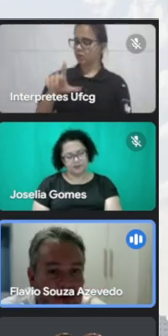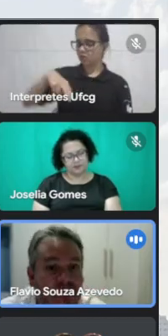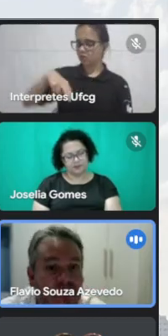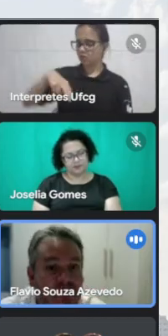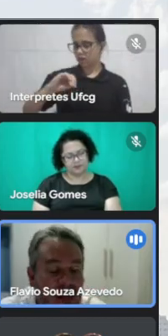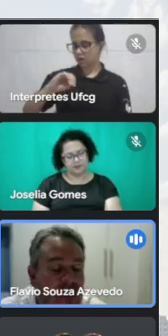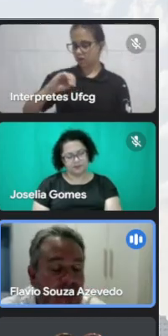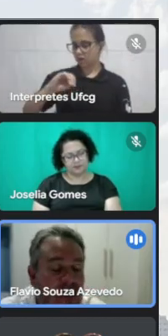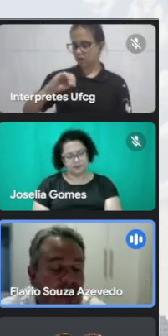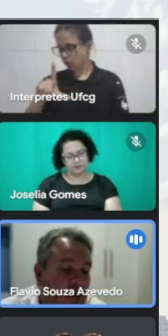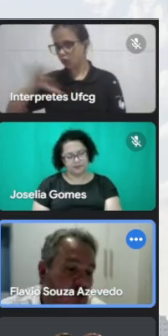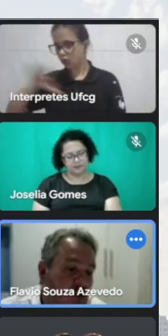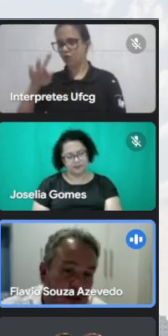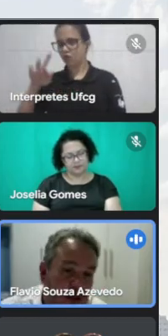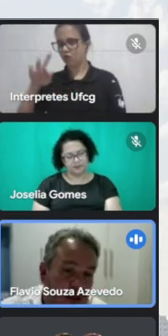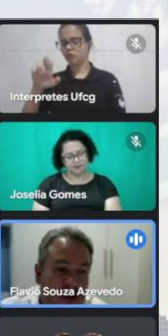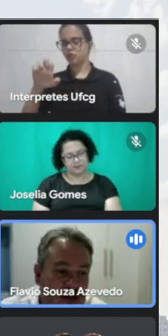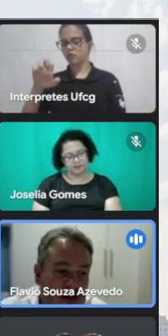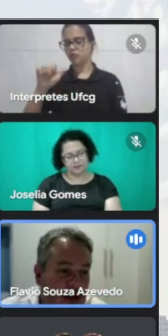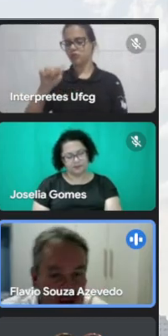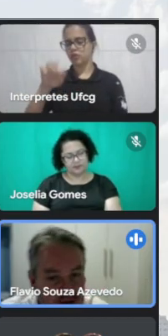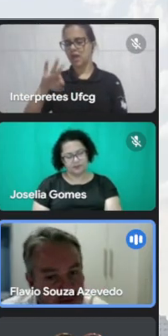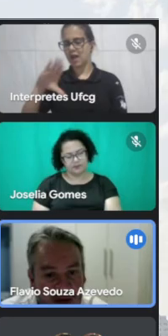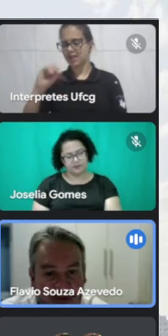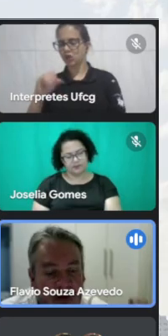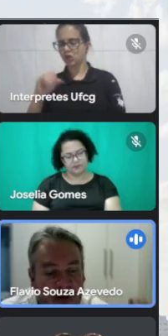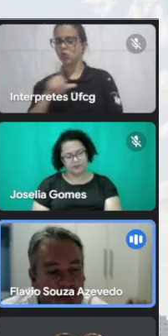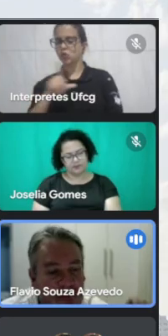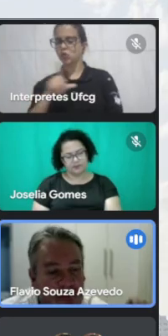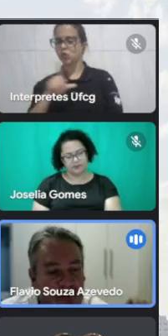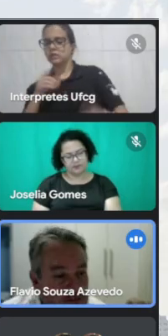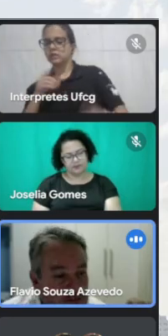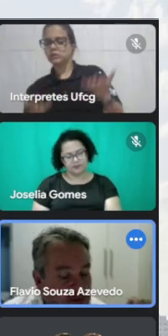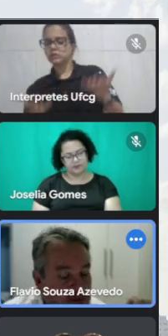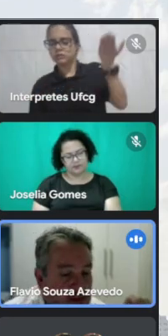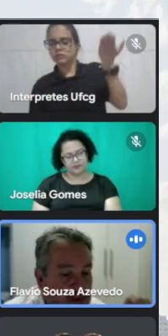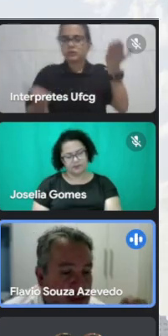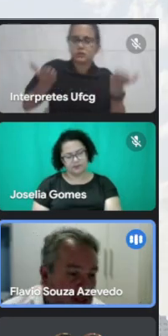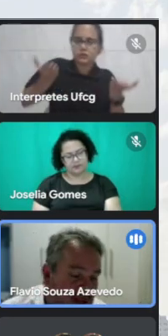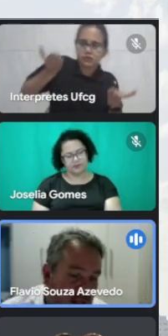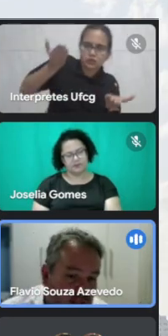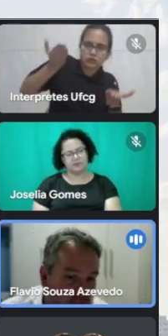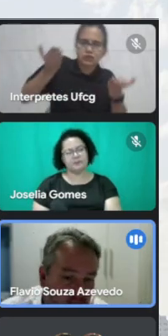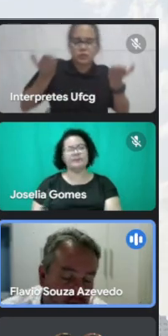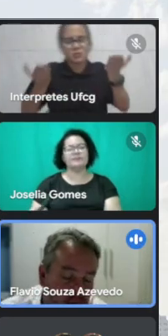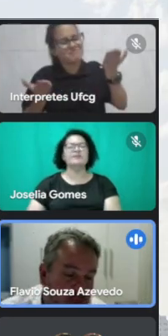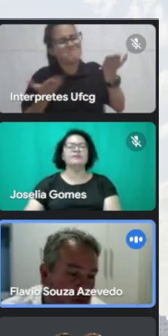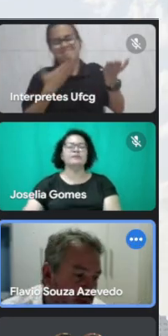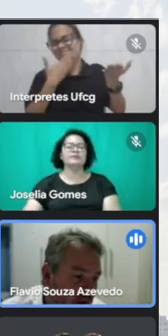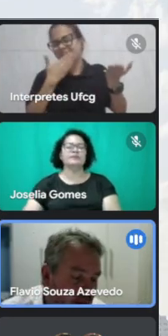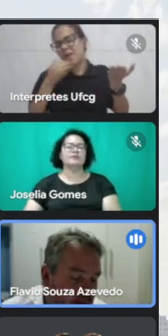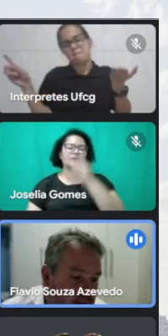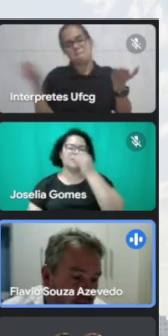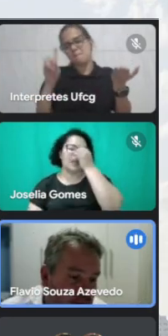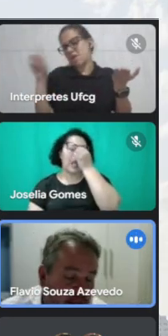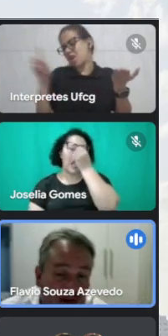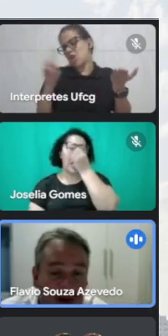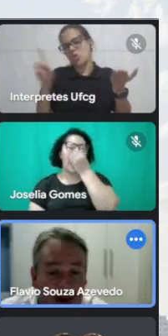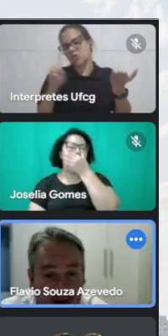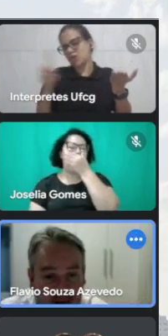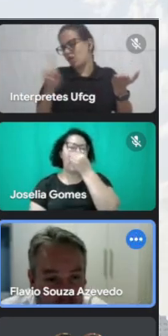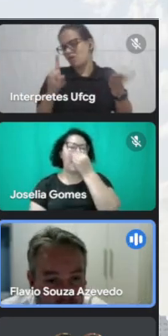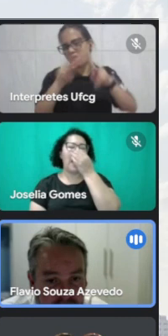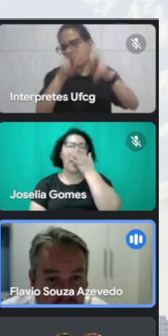né, se ele ficar ali subindo e descendo, aí não é viável, não. Nem esse aí, nem outros tipos, como biorretenção,